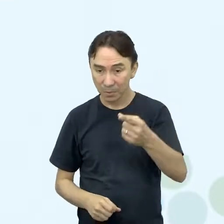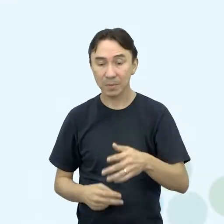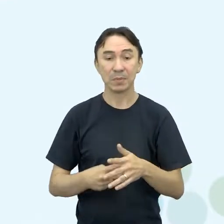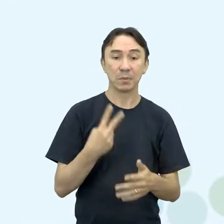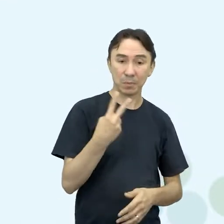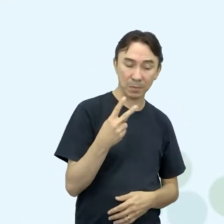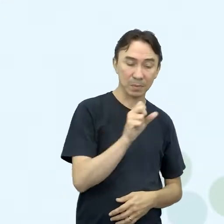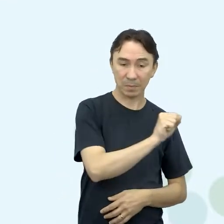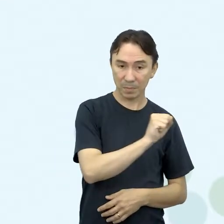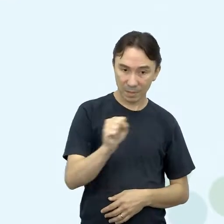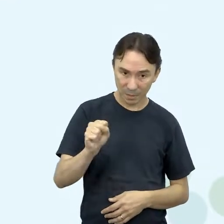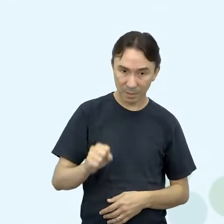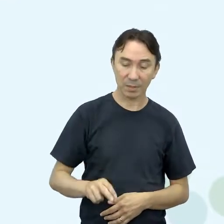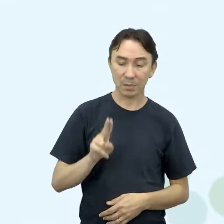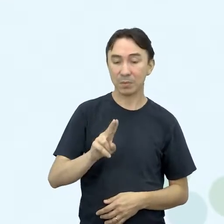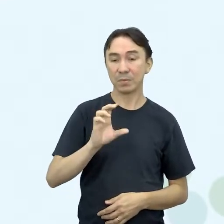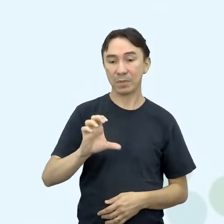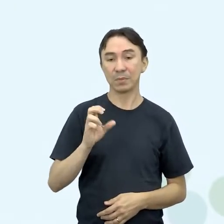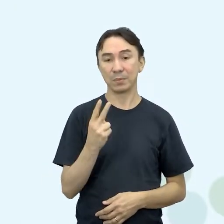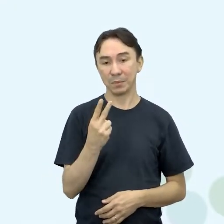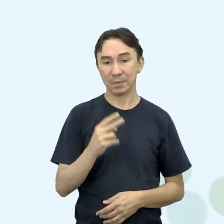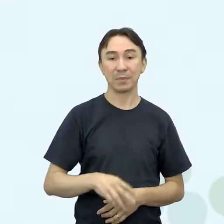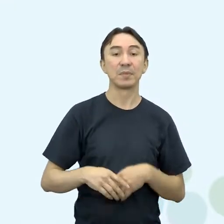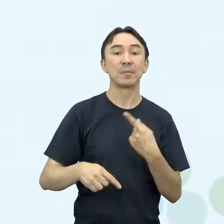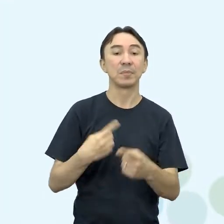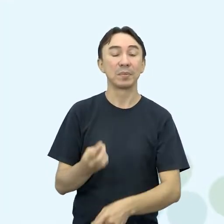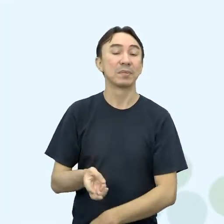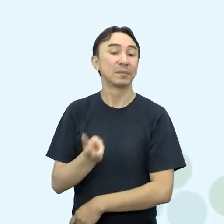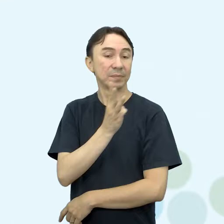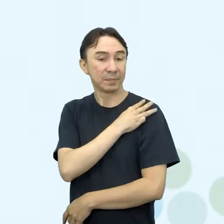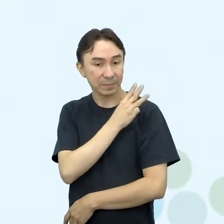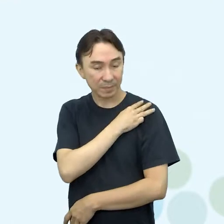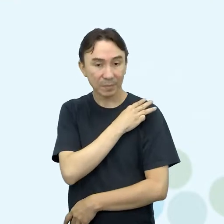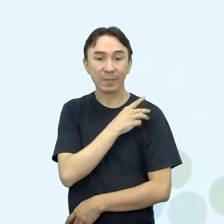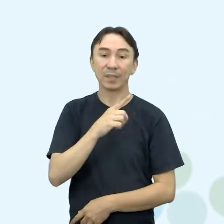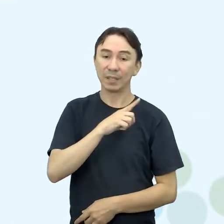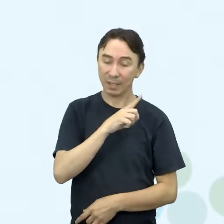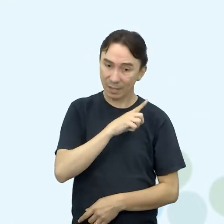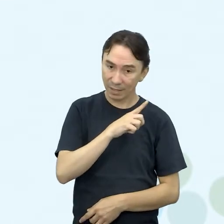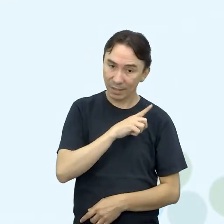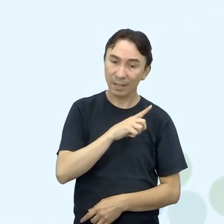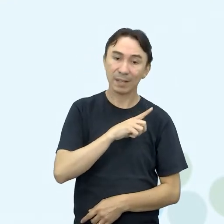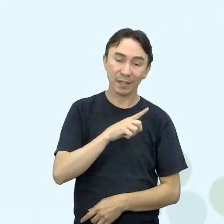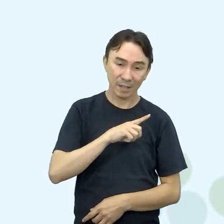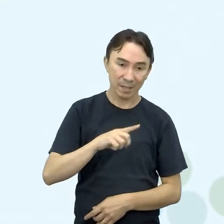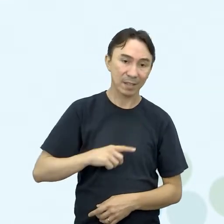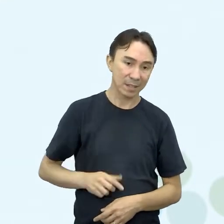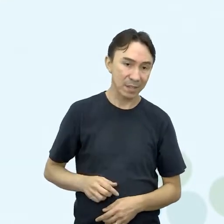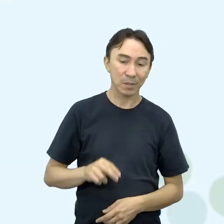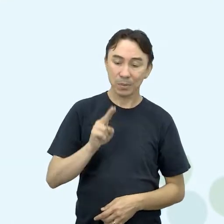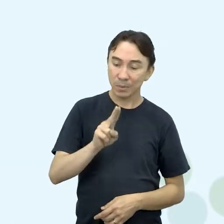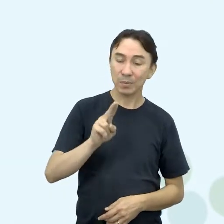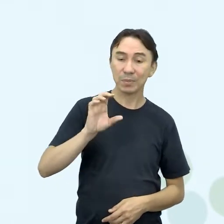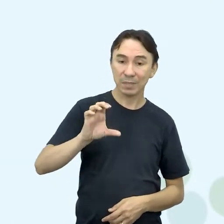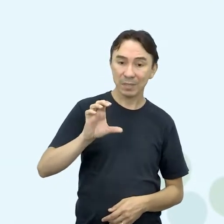na terceira série é só alegria, que aí você vai ter 2 unidades curriculares aí por semestre.